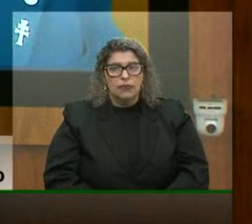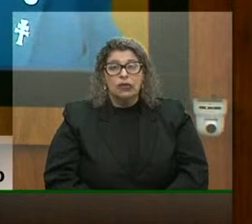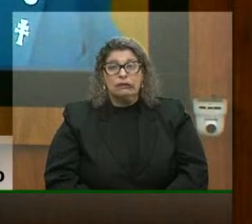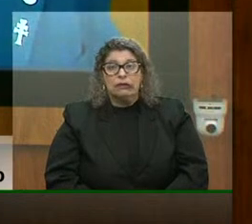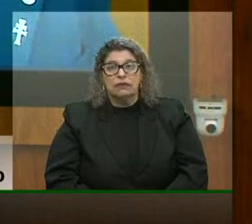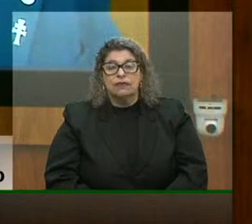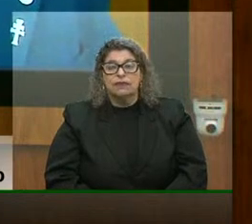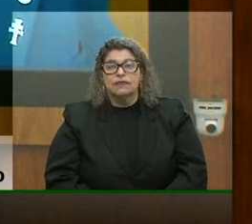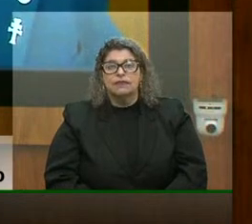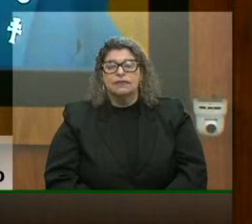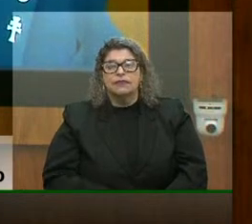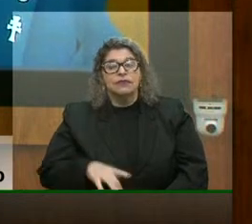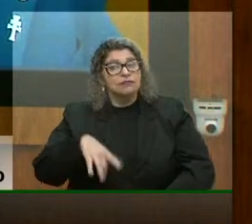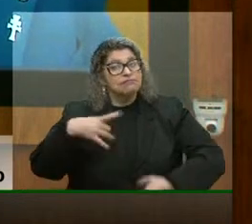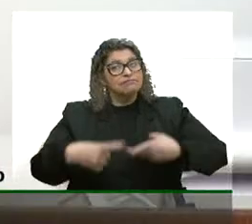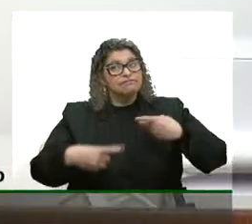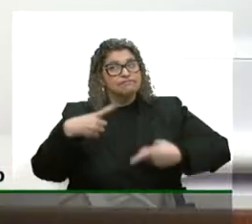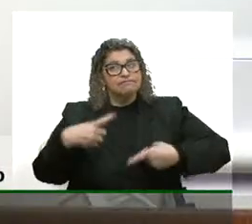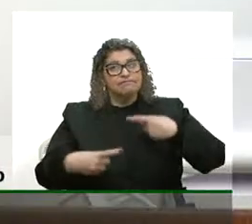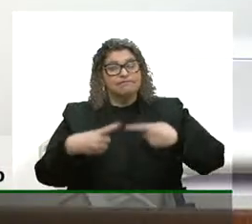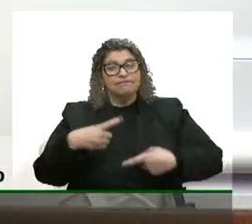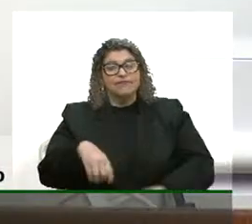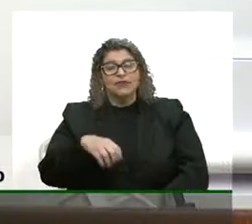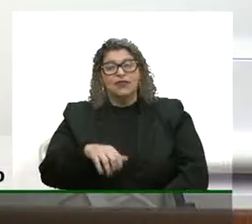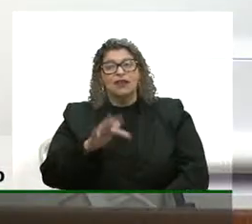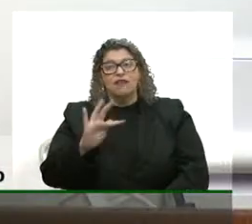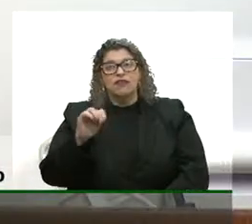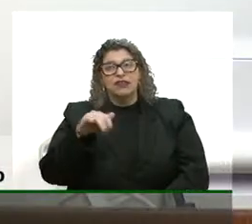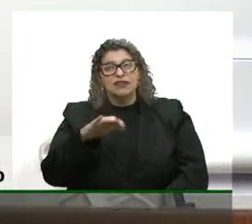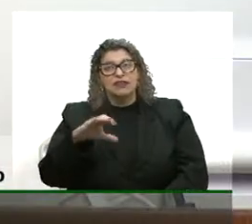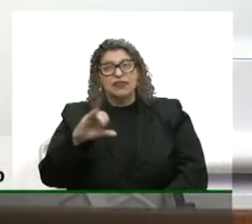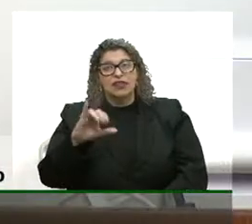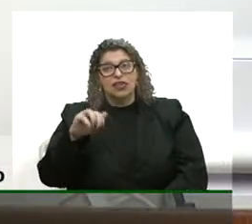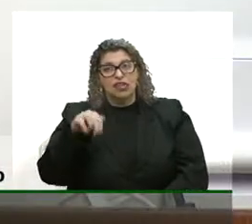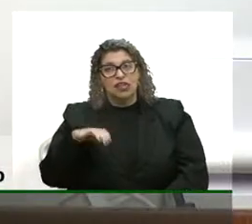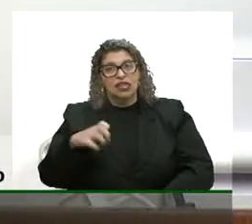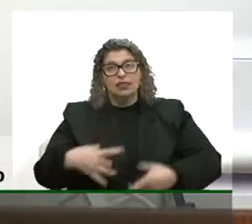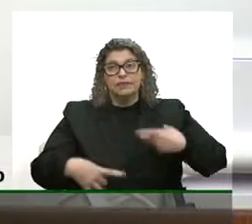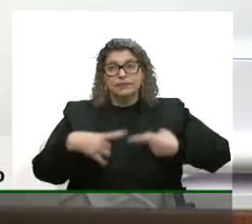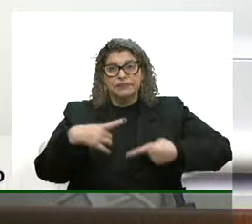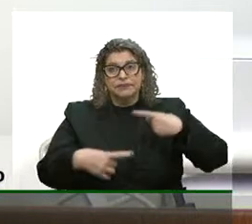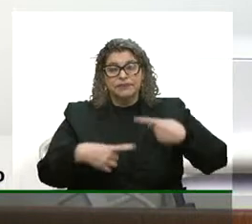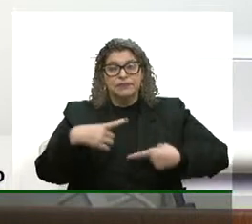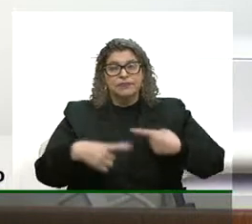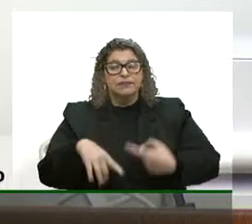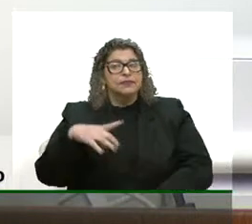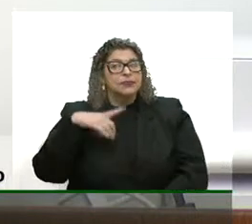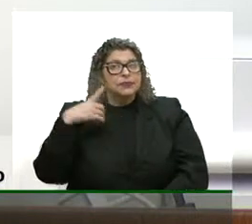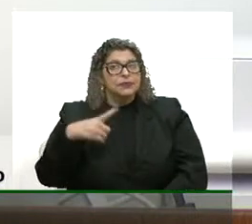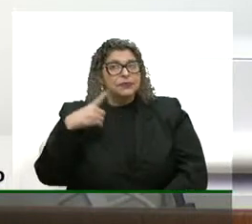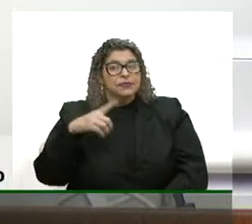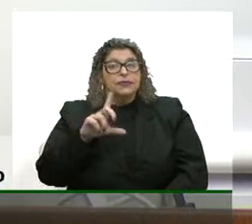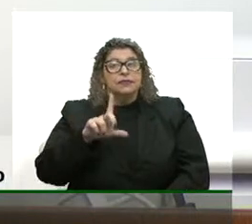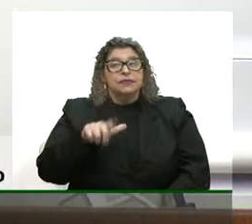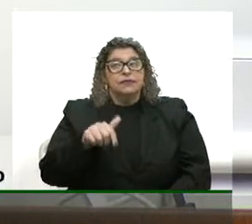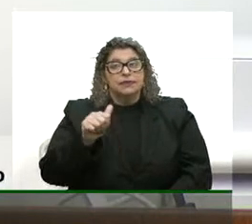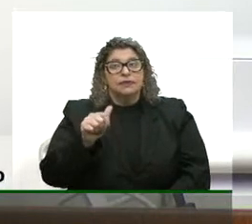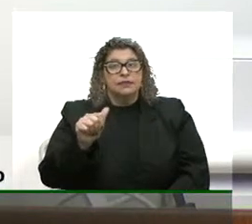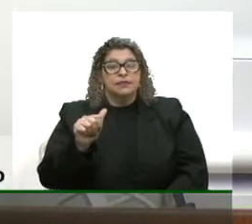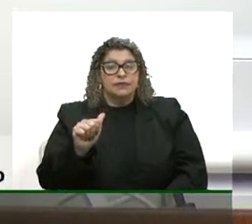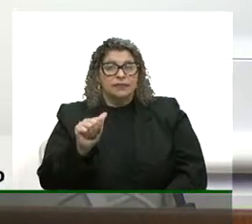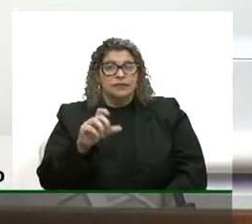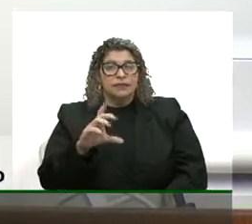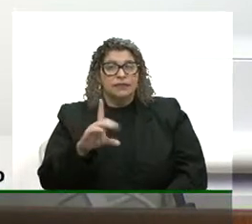Inscrita para discutir a deputada Franciane Baier e, posteriormente, o deputado Adolfo Brito. Deputada Franciane Baier, com a palavra pelo